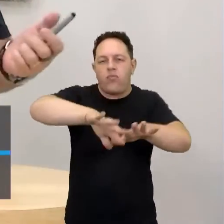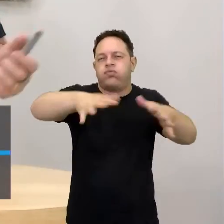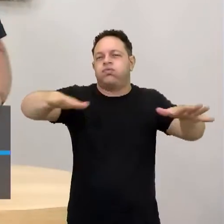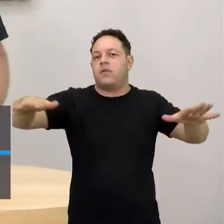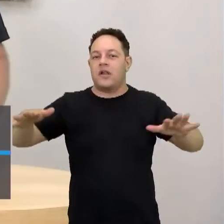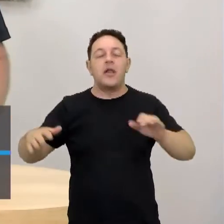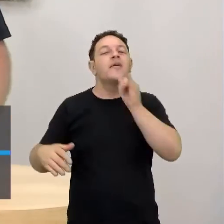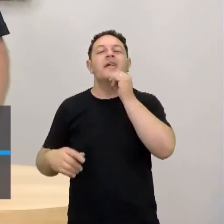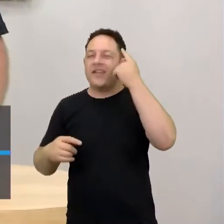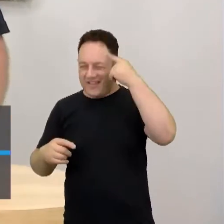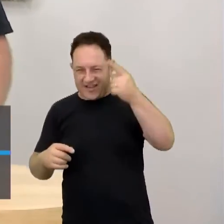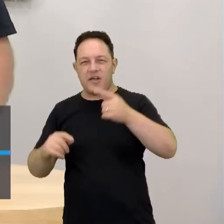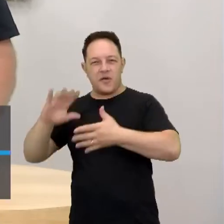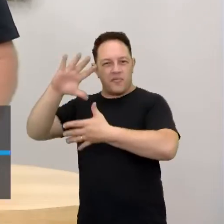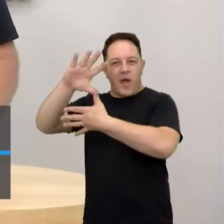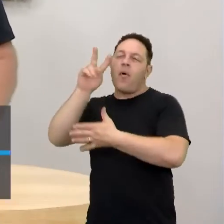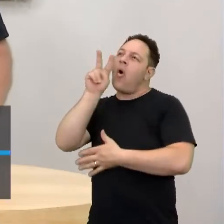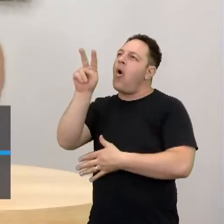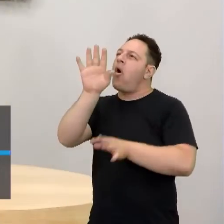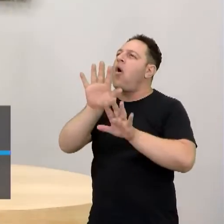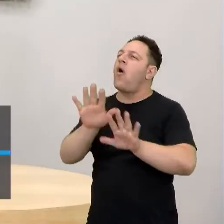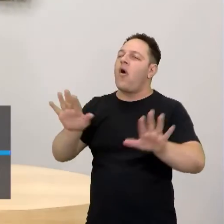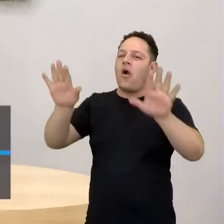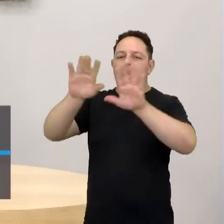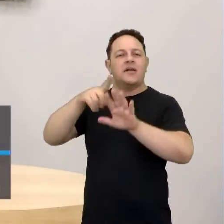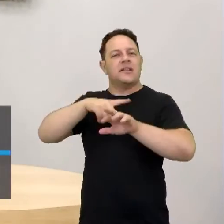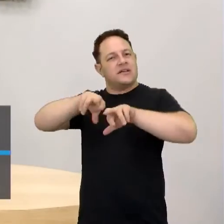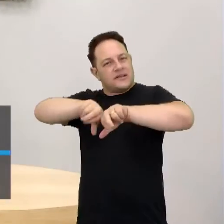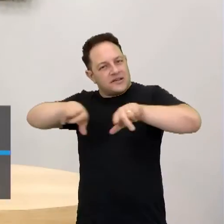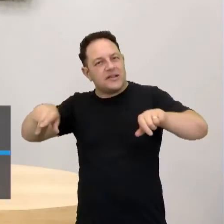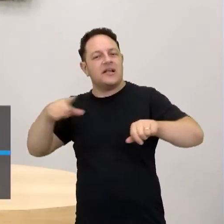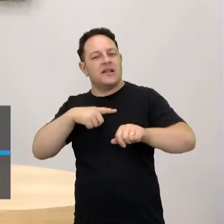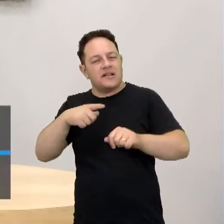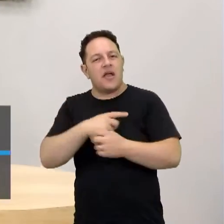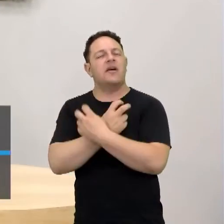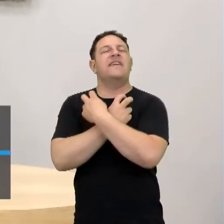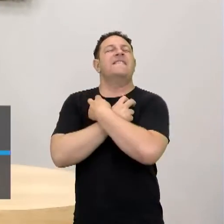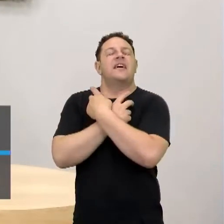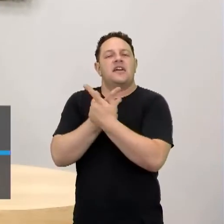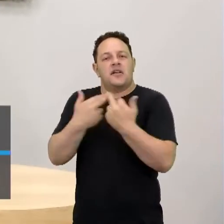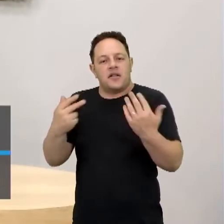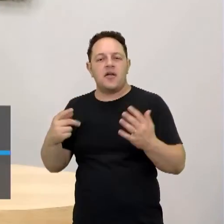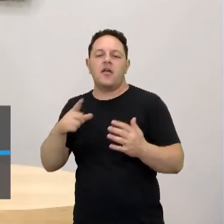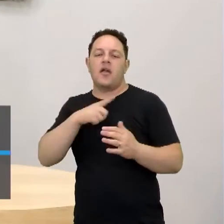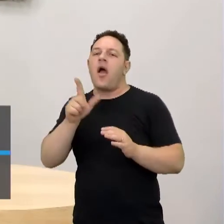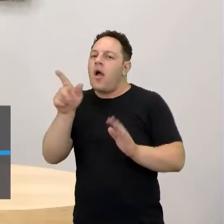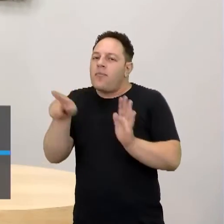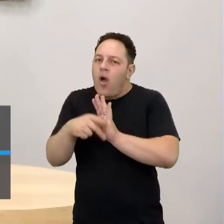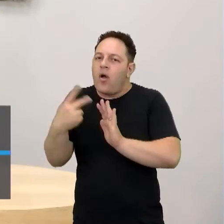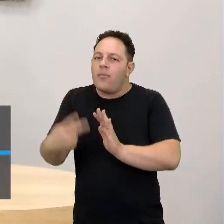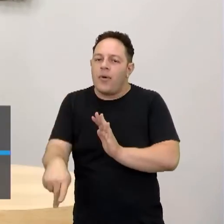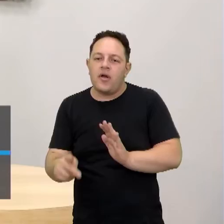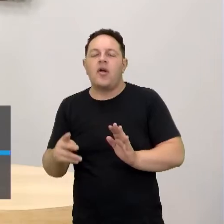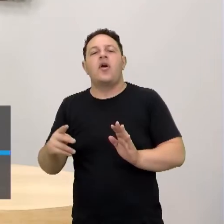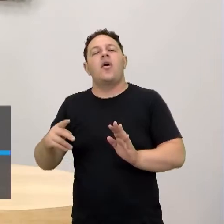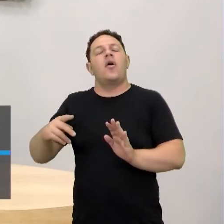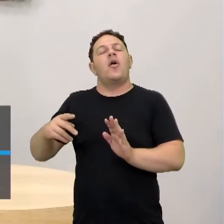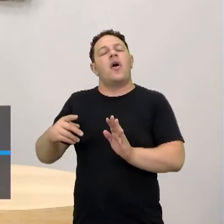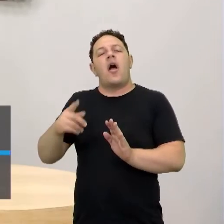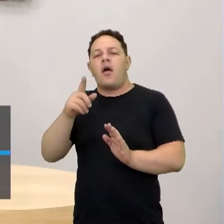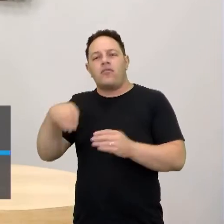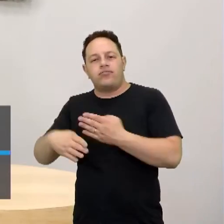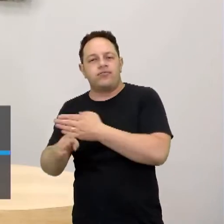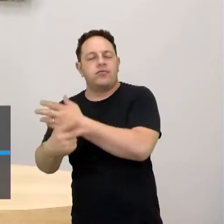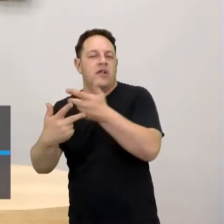mapa, como eu mostrei para vocês lá, nós temos várias fossas lá marinhas, né, que são regiões, como eu falei para vocês, mais profundas,